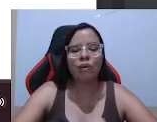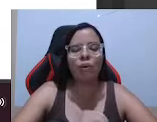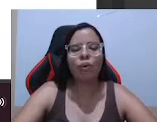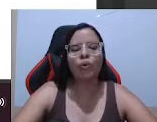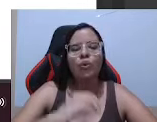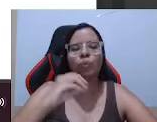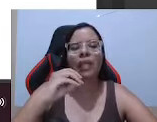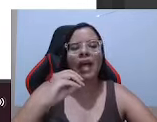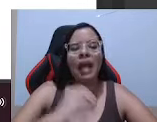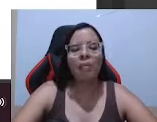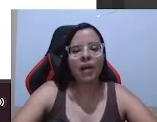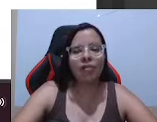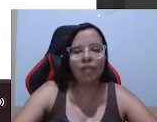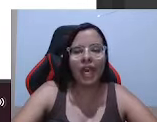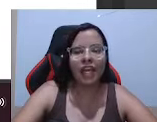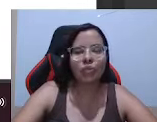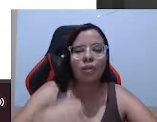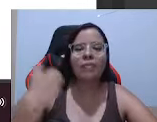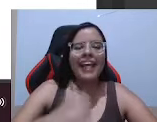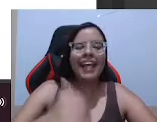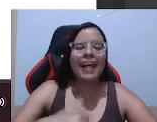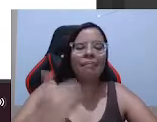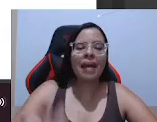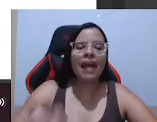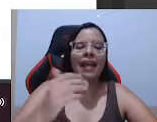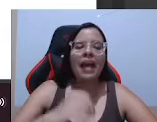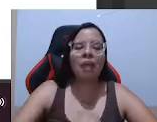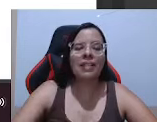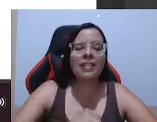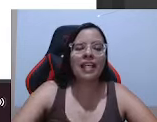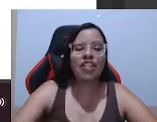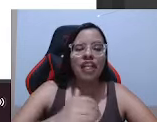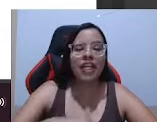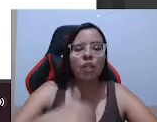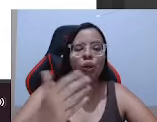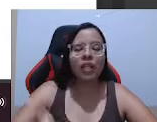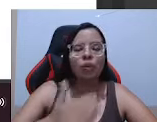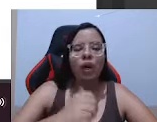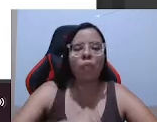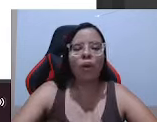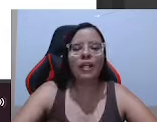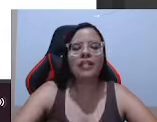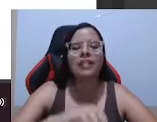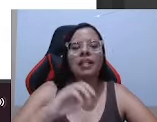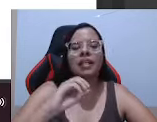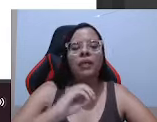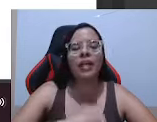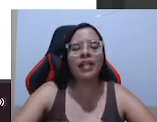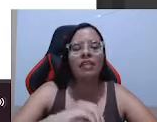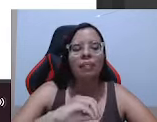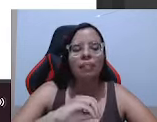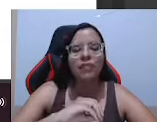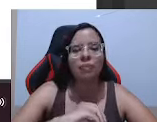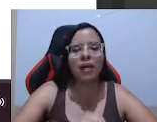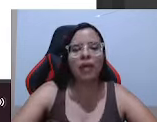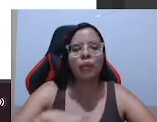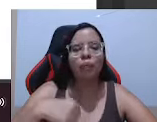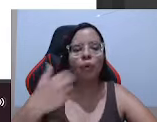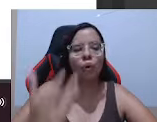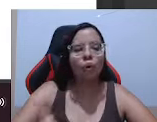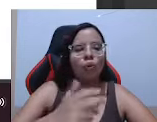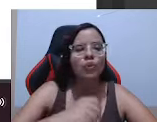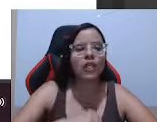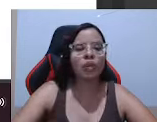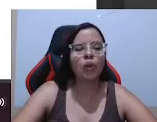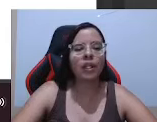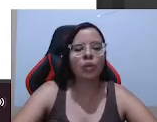organizadora desse concurso é a banca Vunesp. Ilhabela é uma cidade aqui do litoral paulista, então quem estava esperando